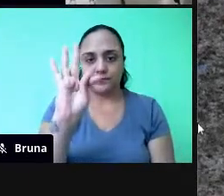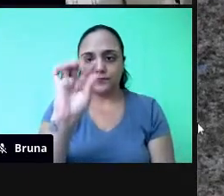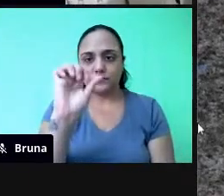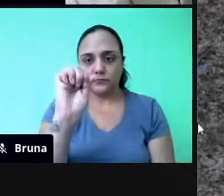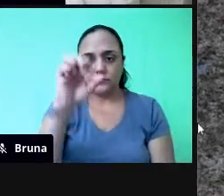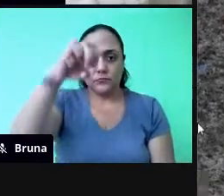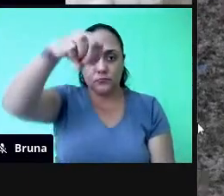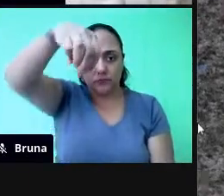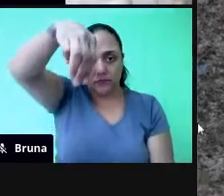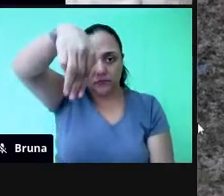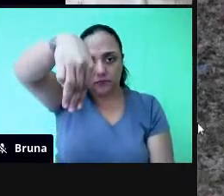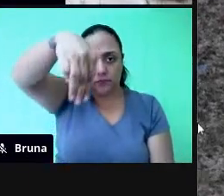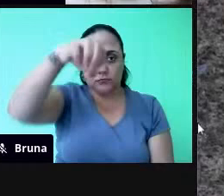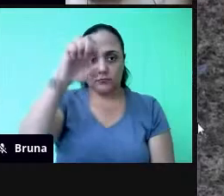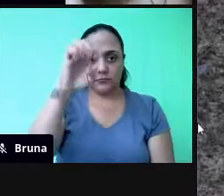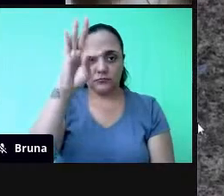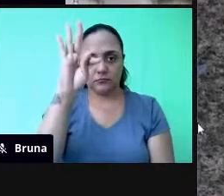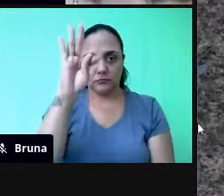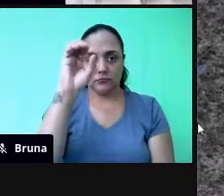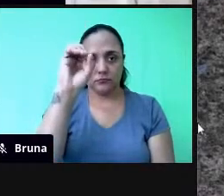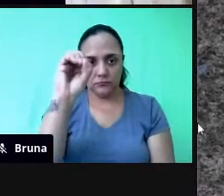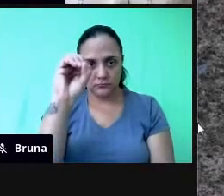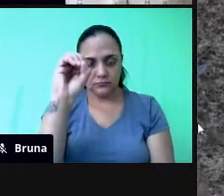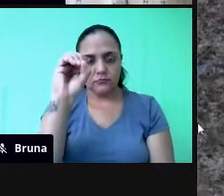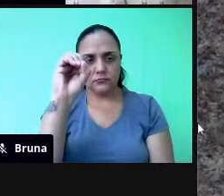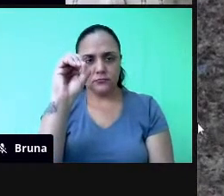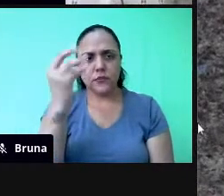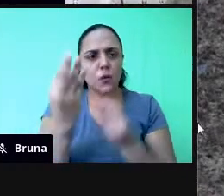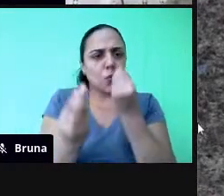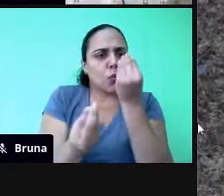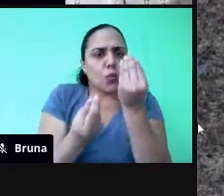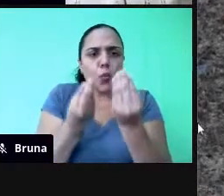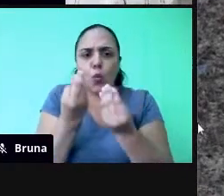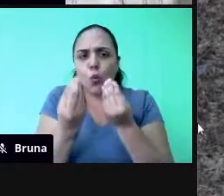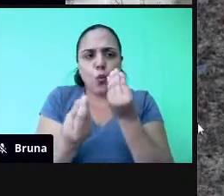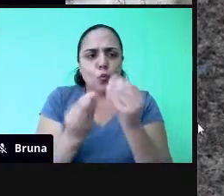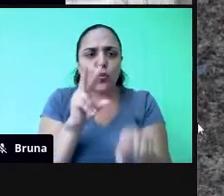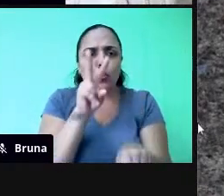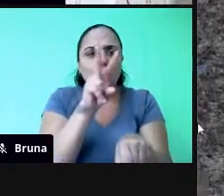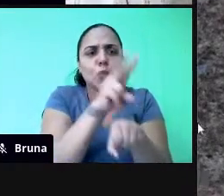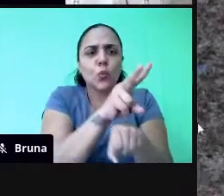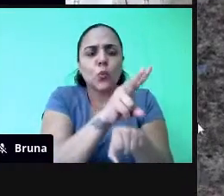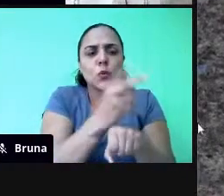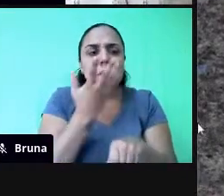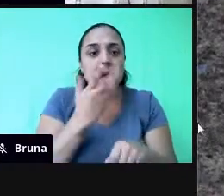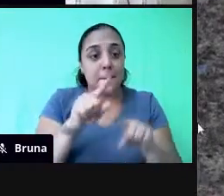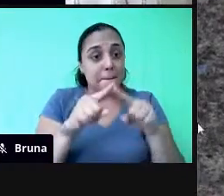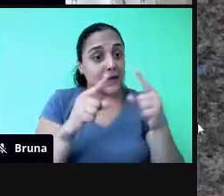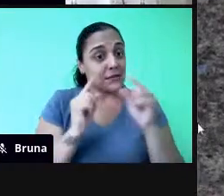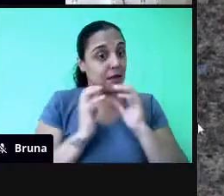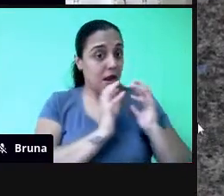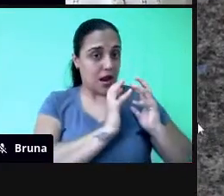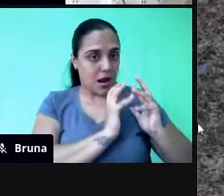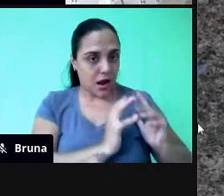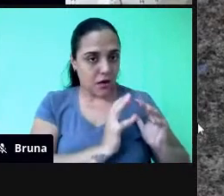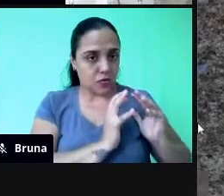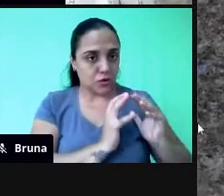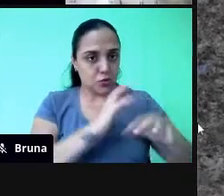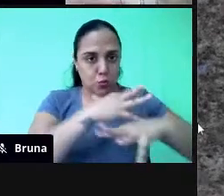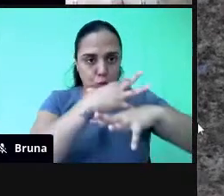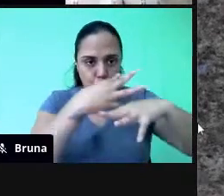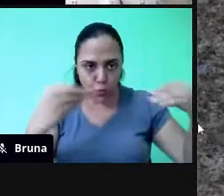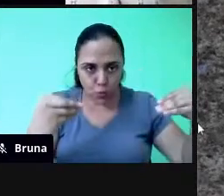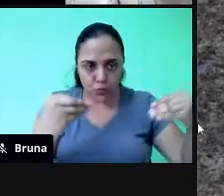diagnosticadas com autismo, né, como eu falei lá no início, não existe uma cura, mas existe sim tratamento.